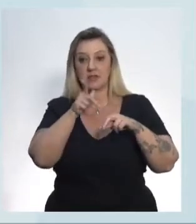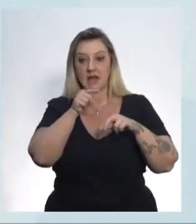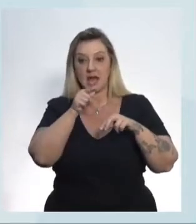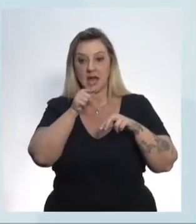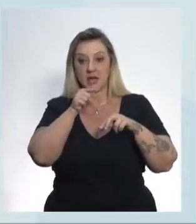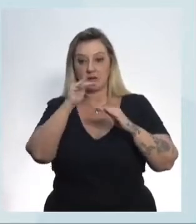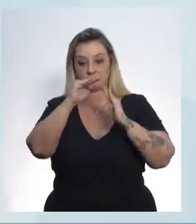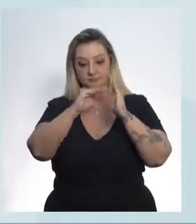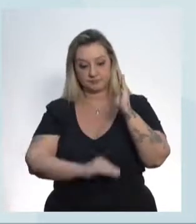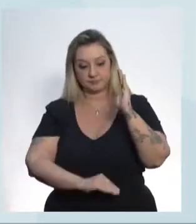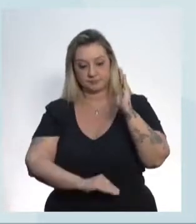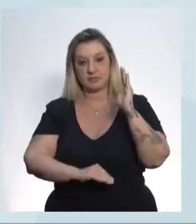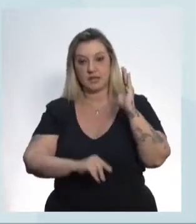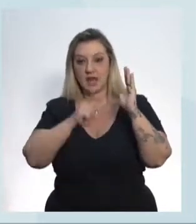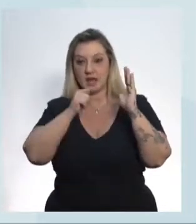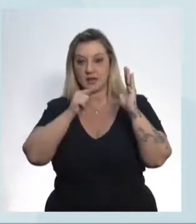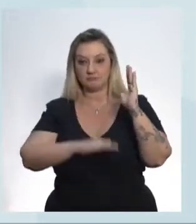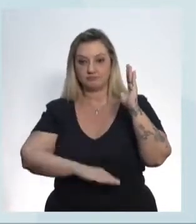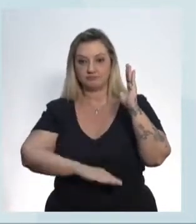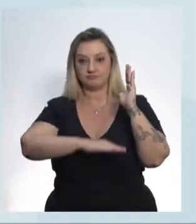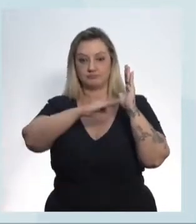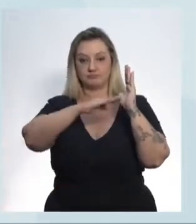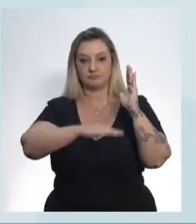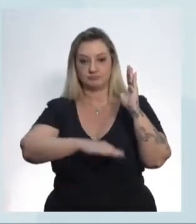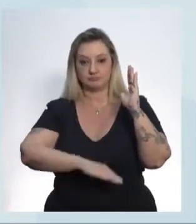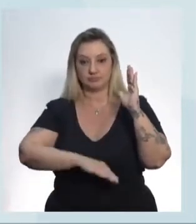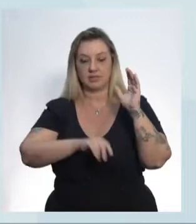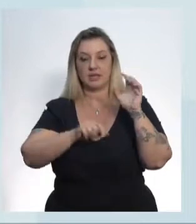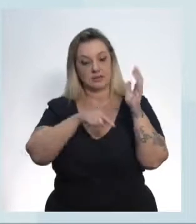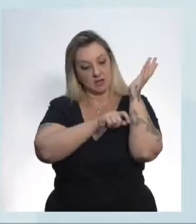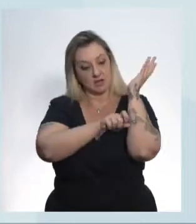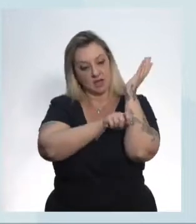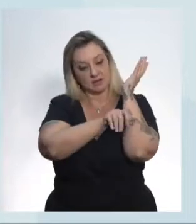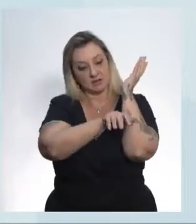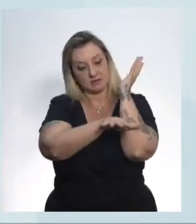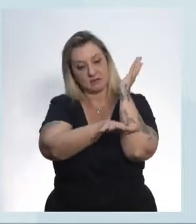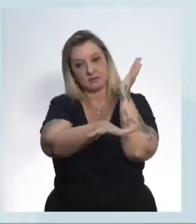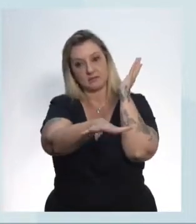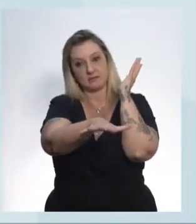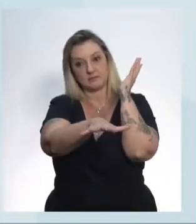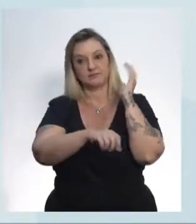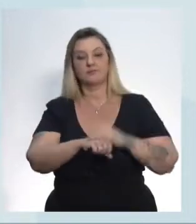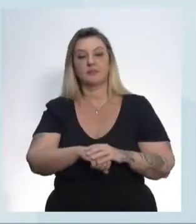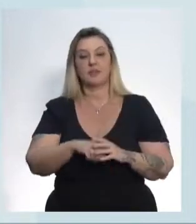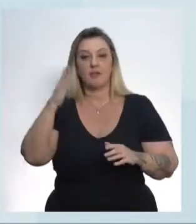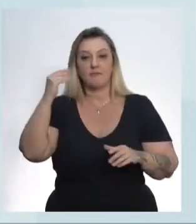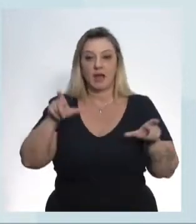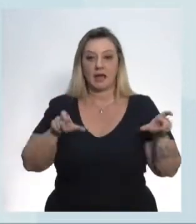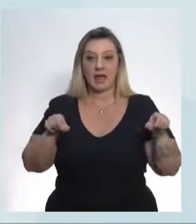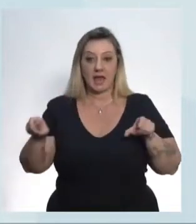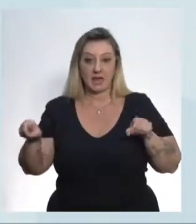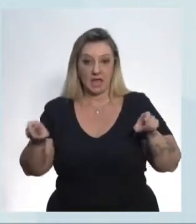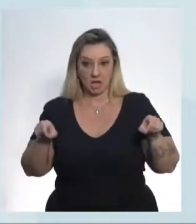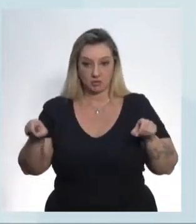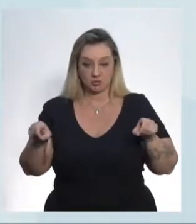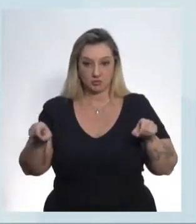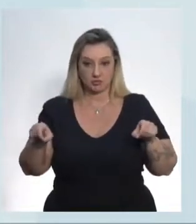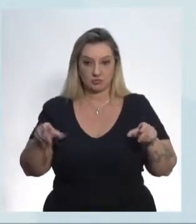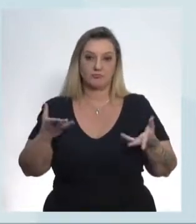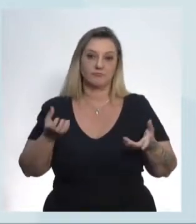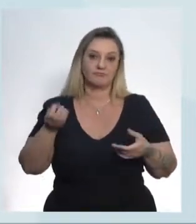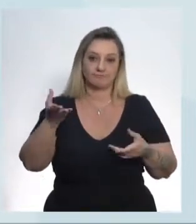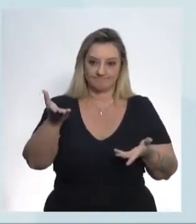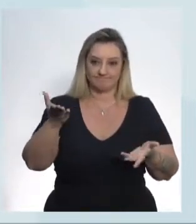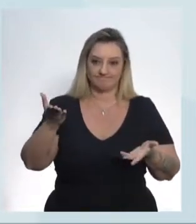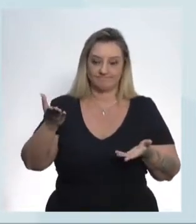Marés baixas, marés altas, então acaba fazendo com que as raízes se alonguem, né? E aí o famoso garanguejo, né? Quem já não viajou aí para o